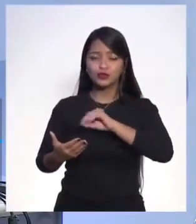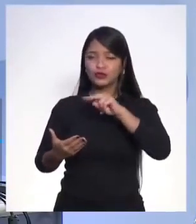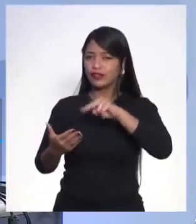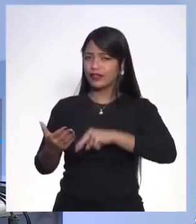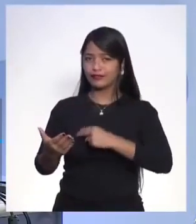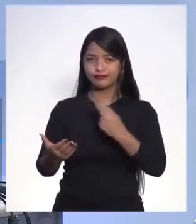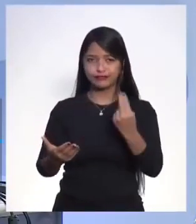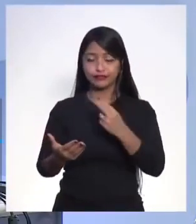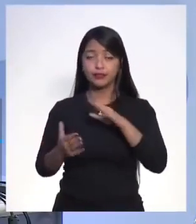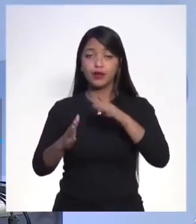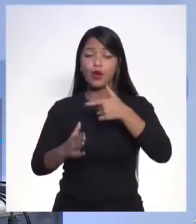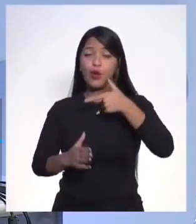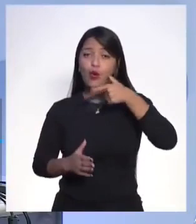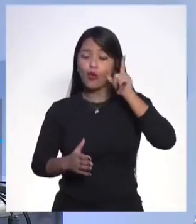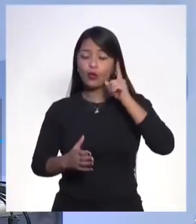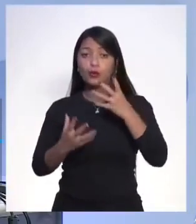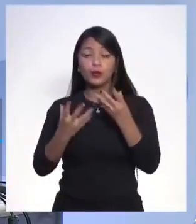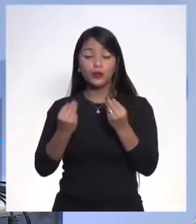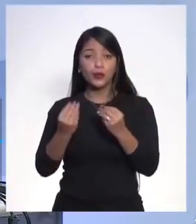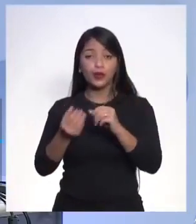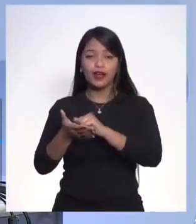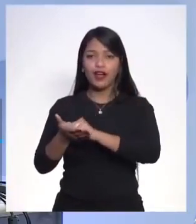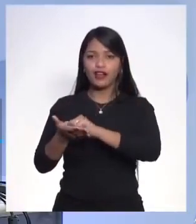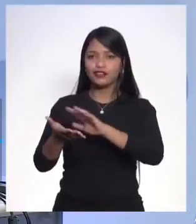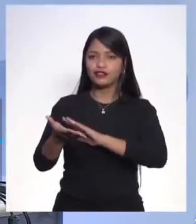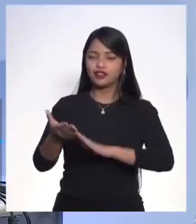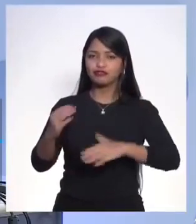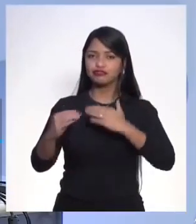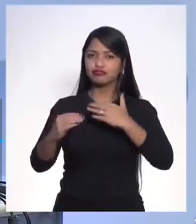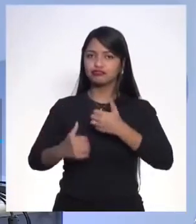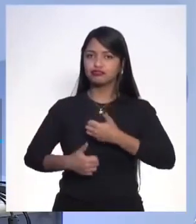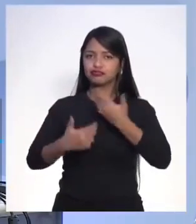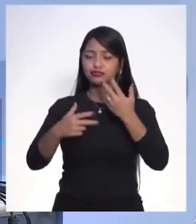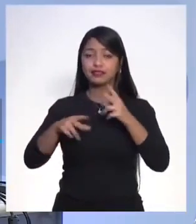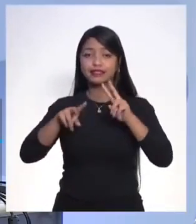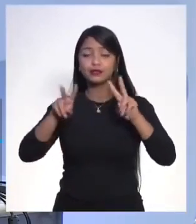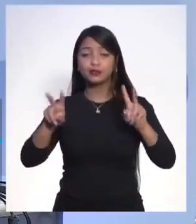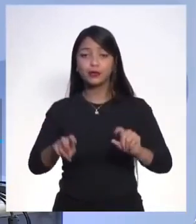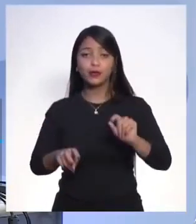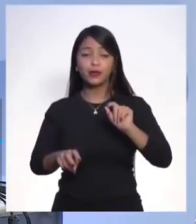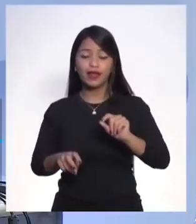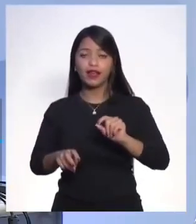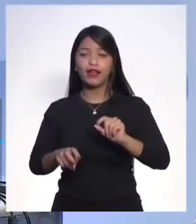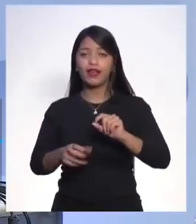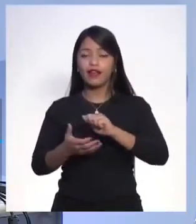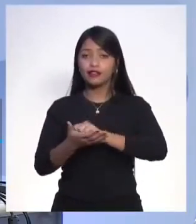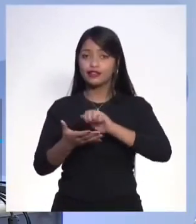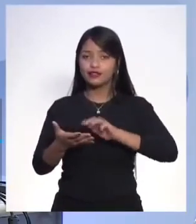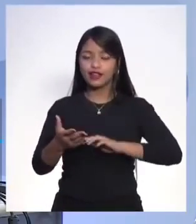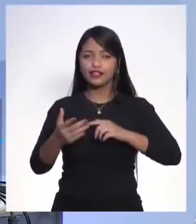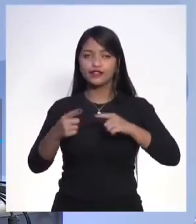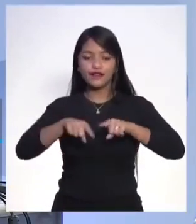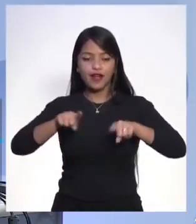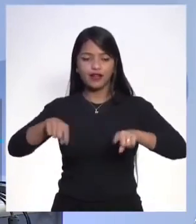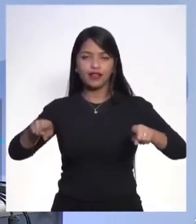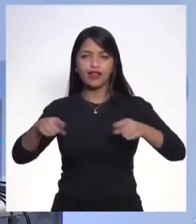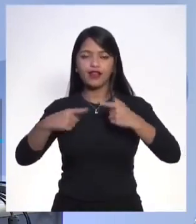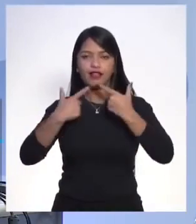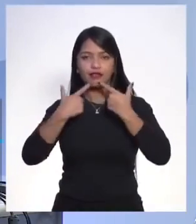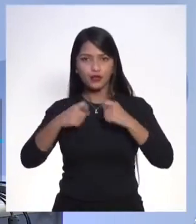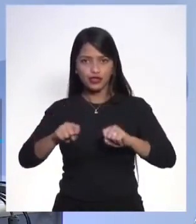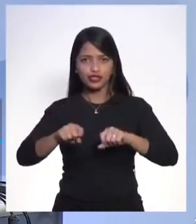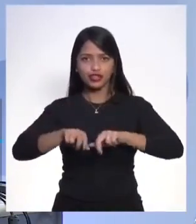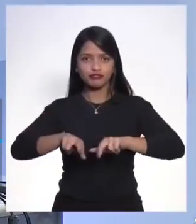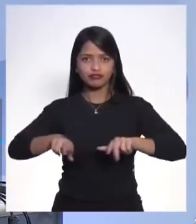várias atividades de alunos que fizeram em cima das variações linguísticas. Então, assim, parabéns,